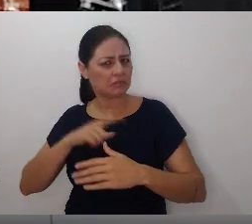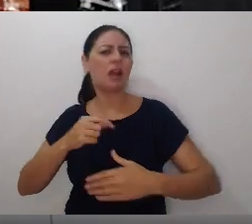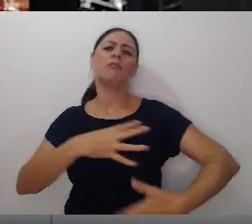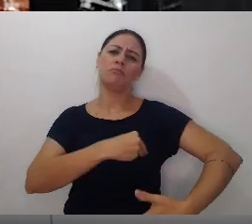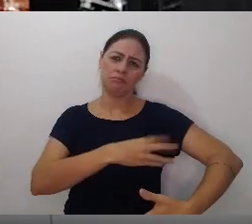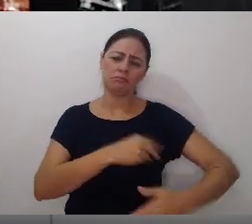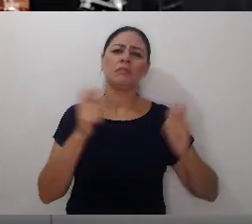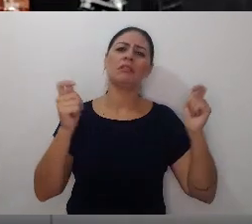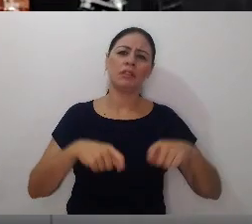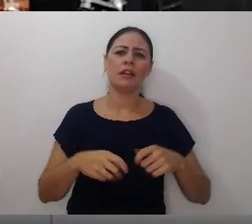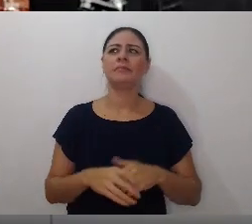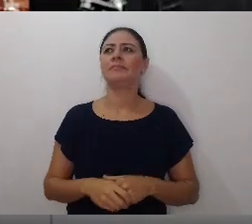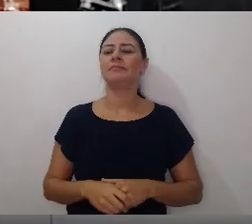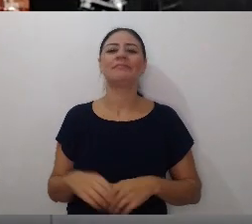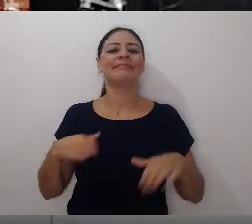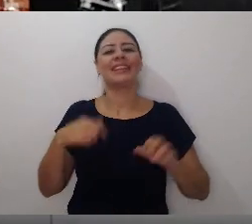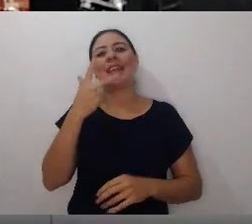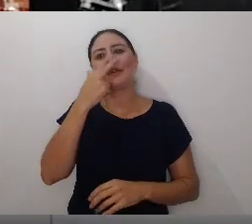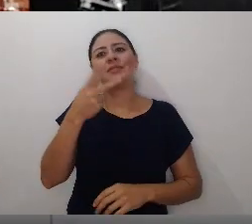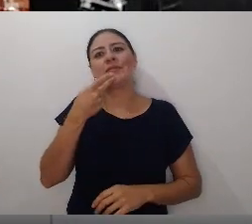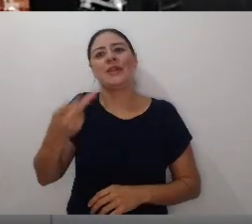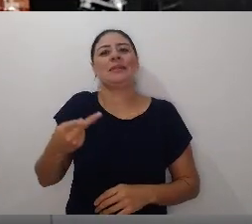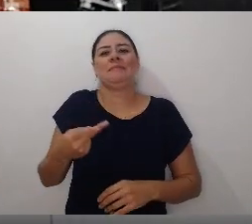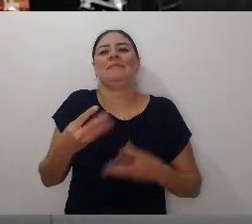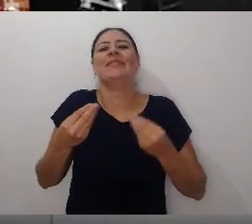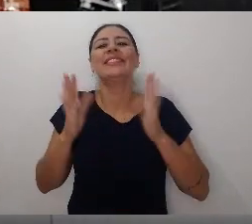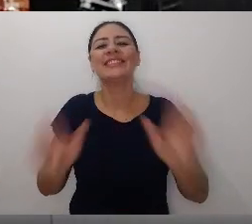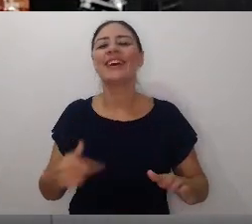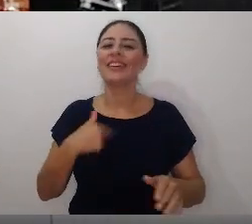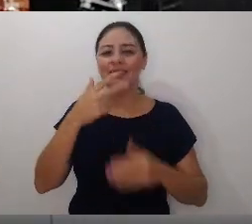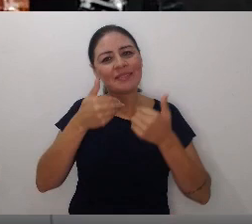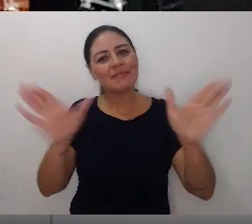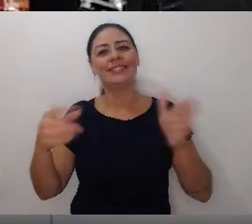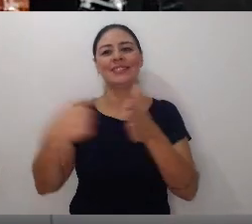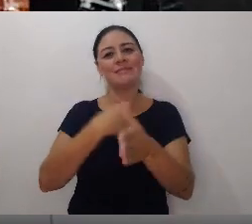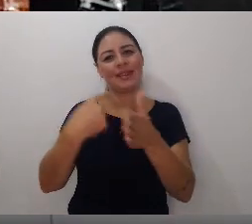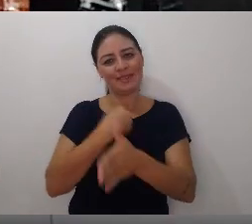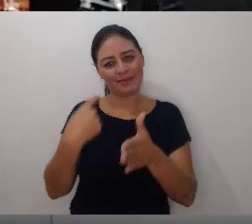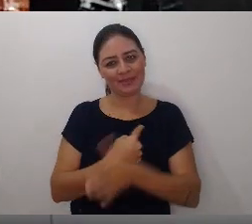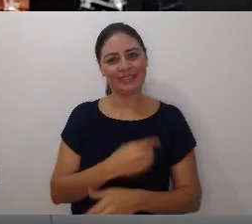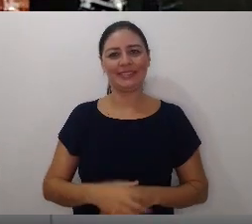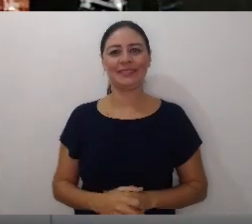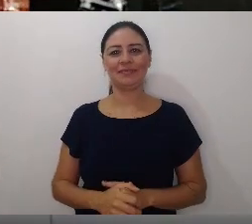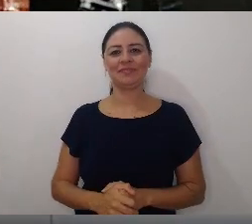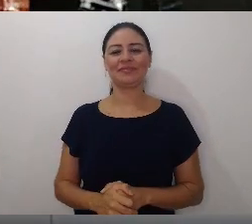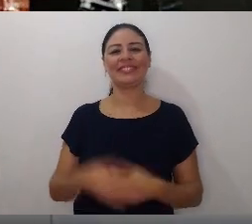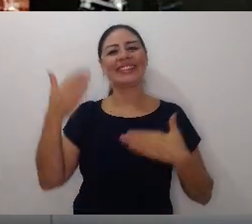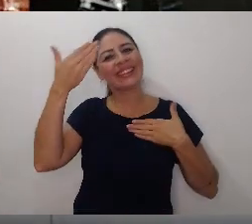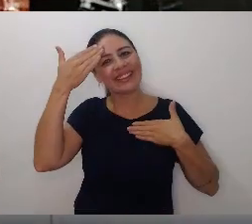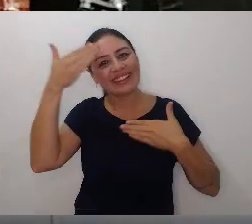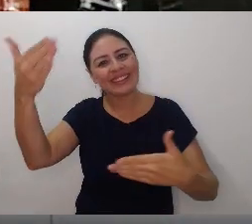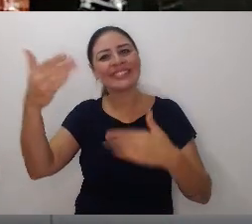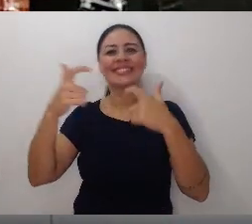poucas contraindicam a amamentação, nem a hanseníase. Então, a amamentação COVID, ela é permitida. Daí, eu acho que eu já falei até